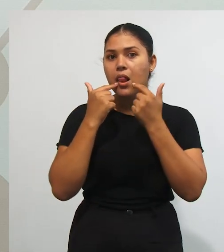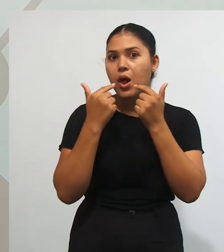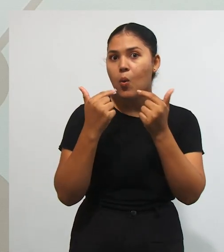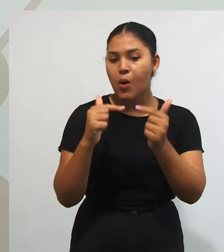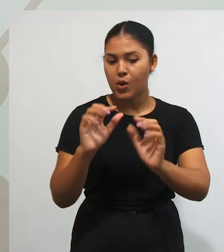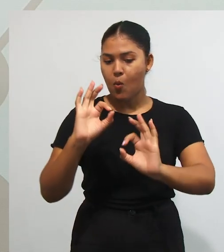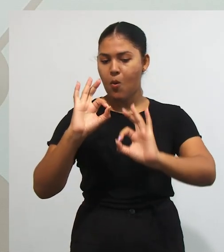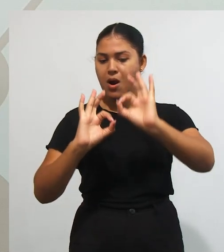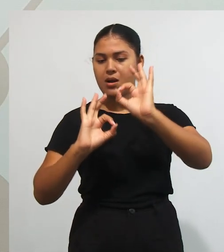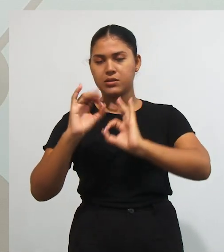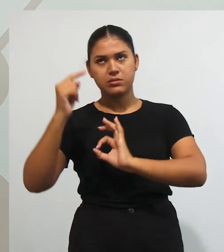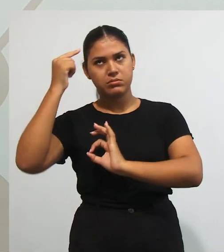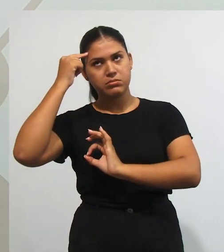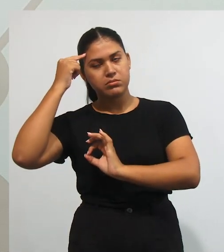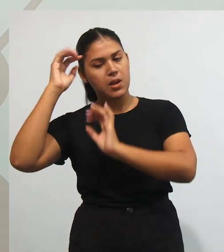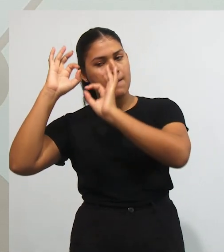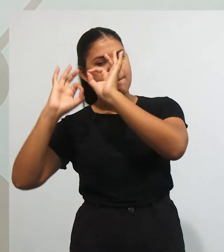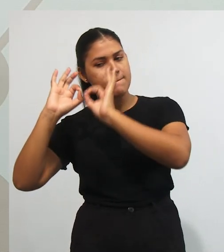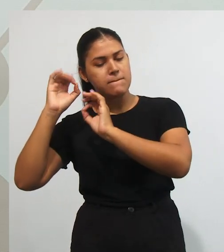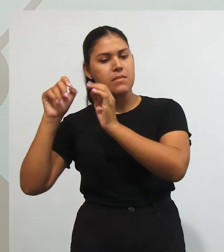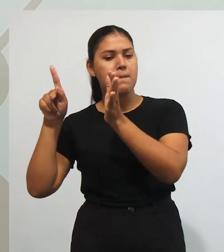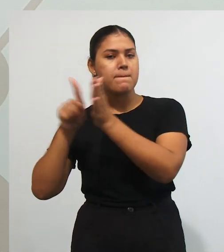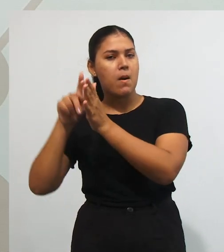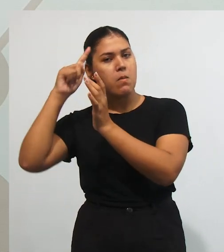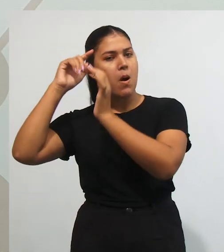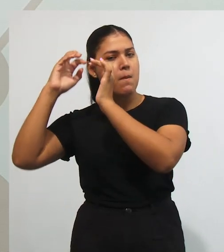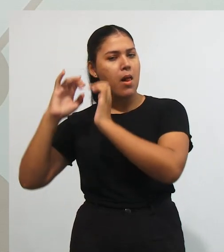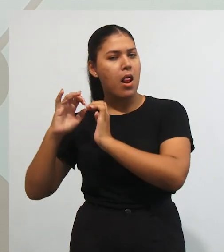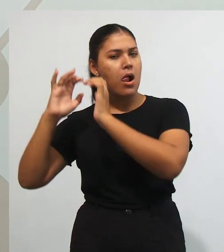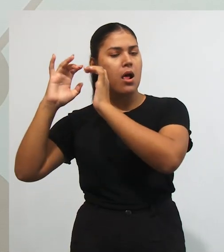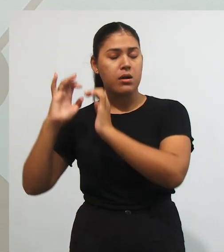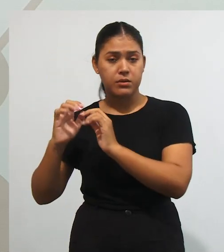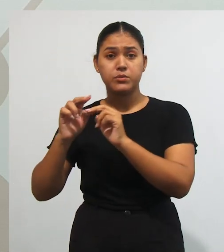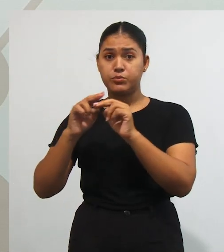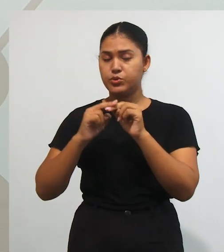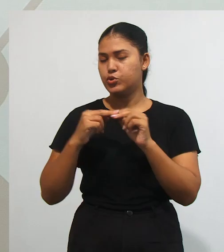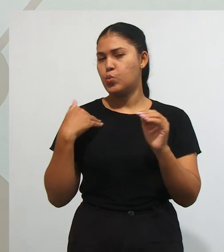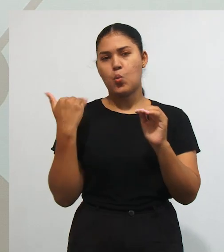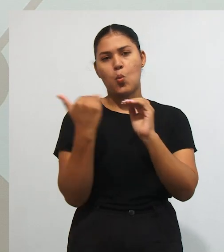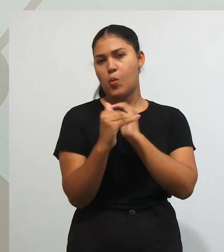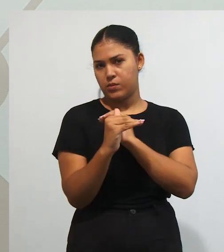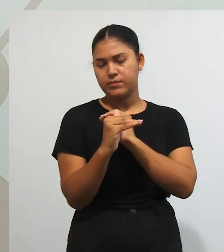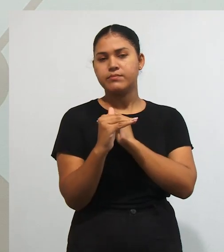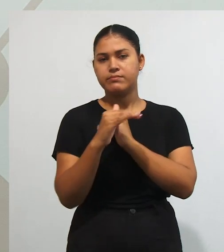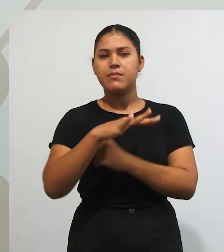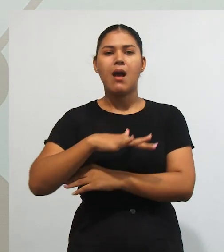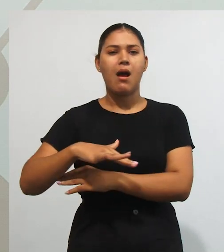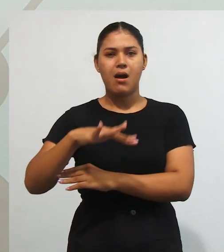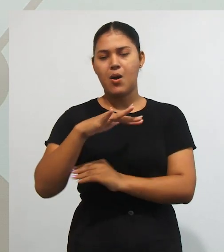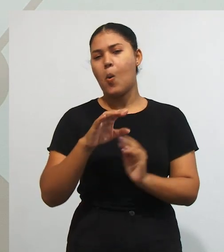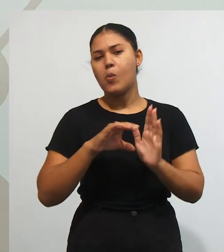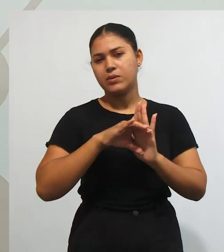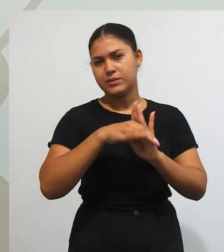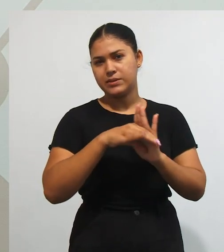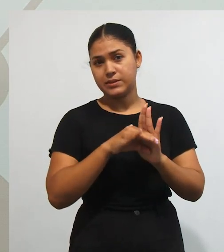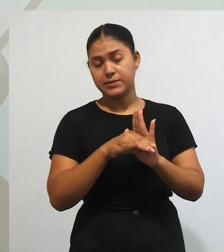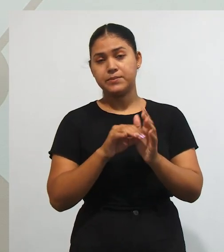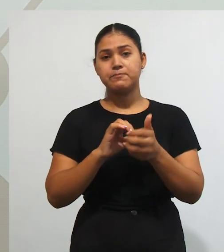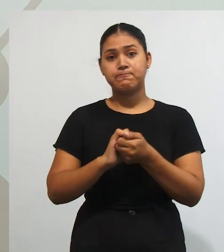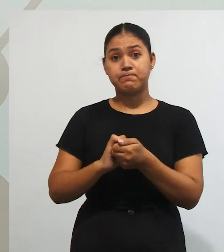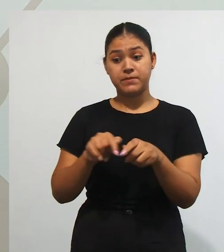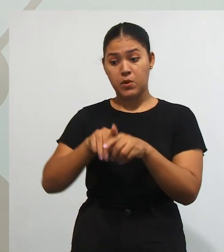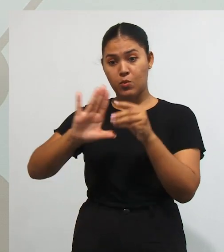contrário. Então, nós refutamos essa concepção de linguagem por esse fator. E para complementar a